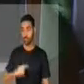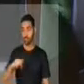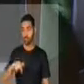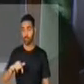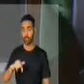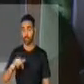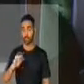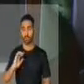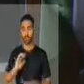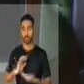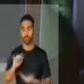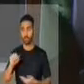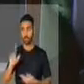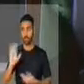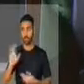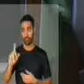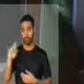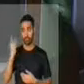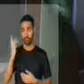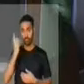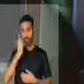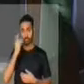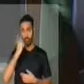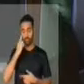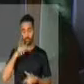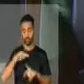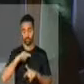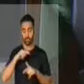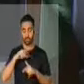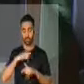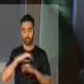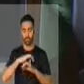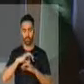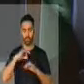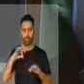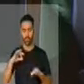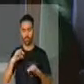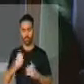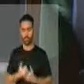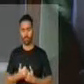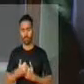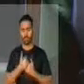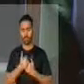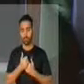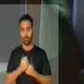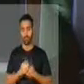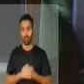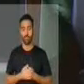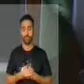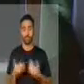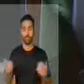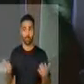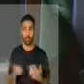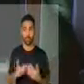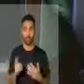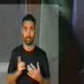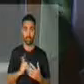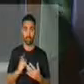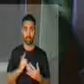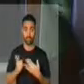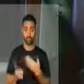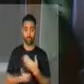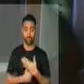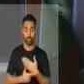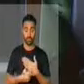é a sua casa, onde tem uma contribuição relevante. E agora, com essa tarefa